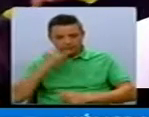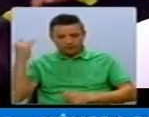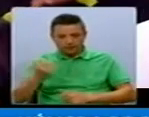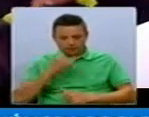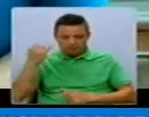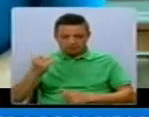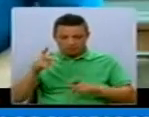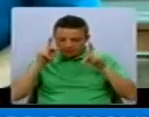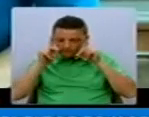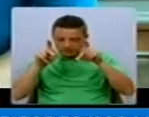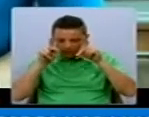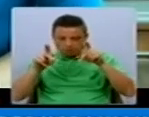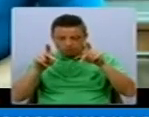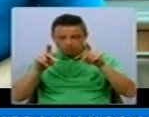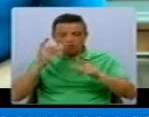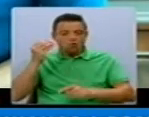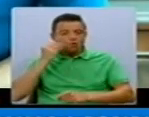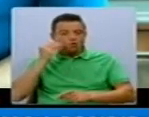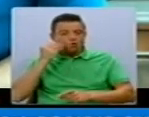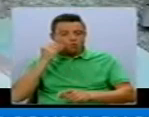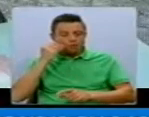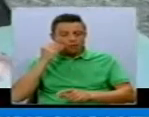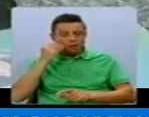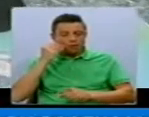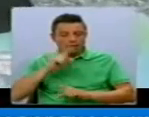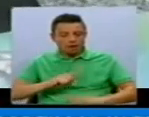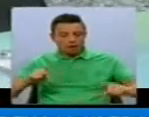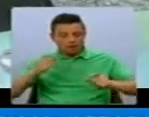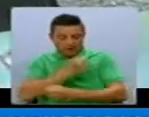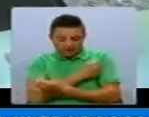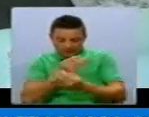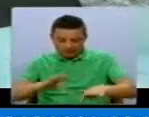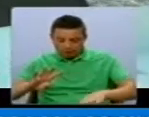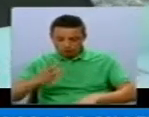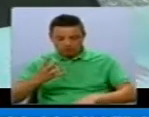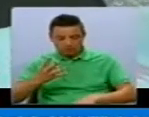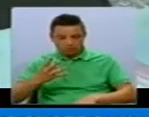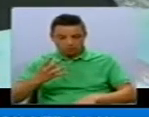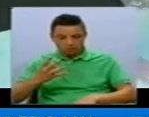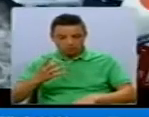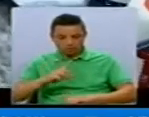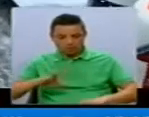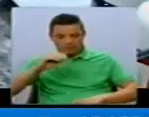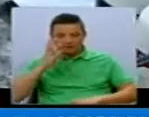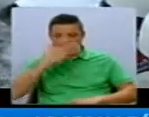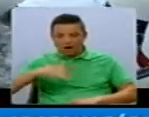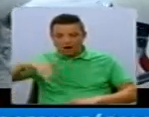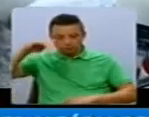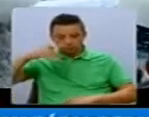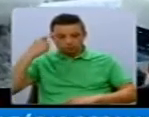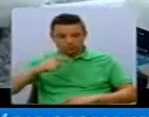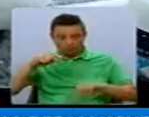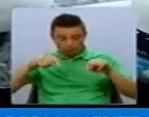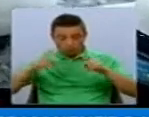orientações pedagógicas sobre como levar a astronomia e o cosmos a crianças entre os 4 e os 10 anos.